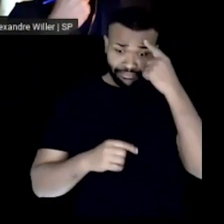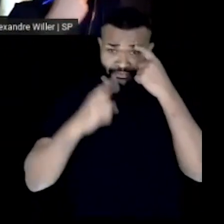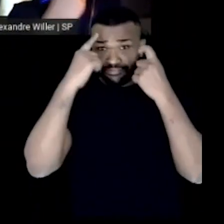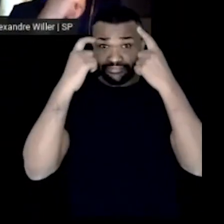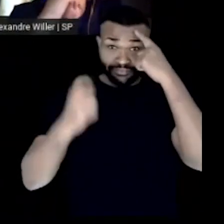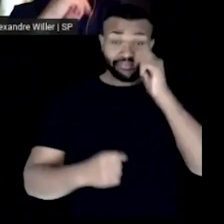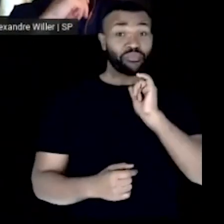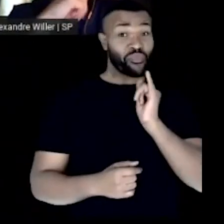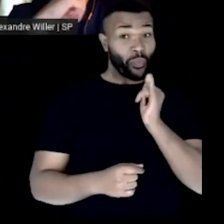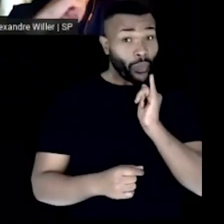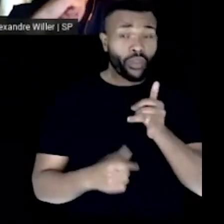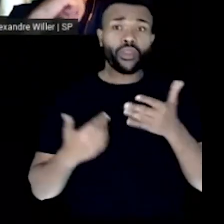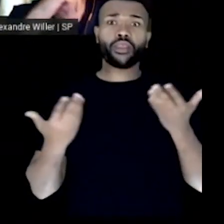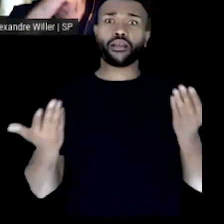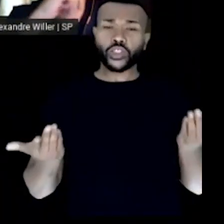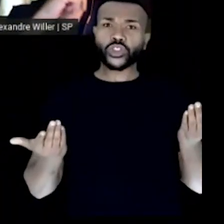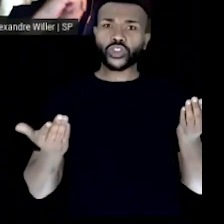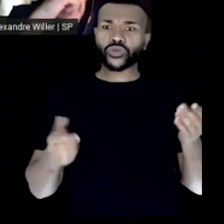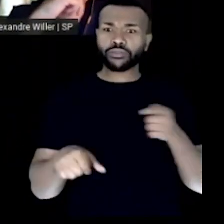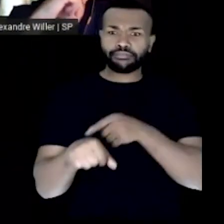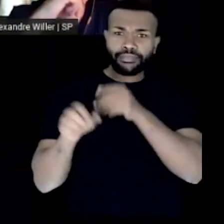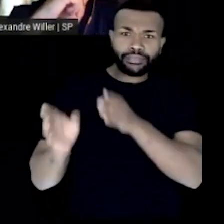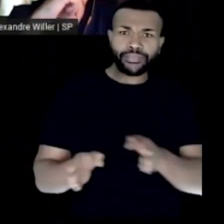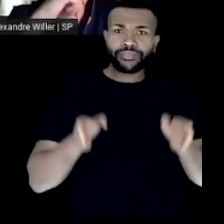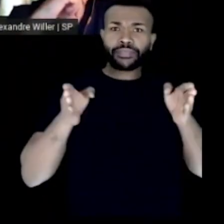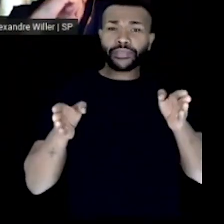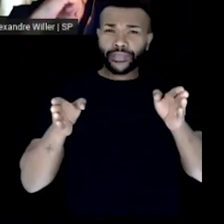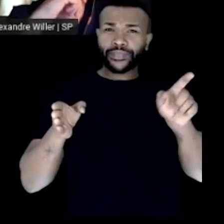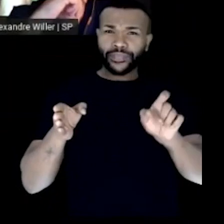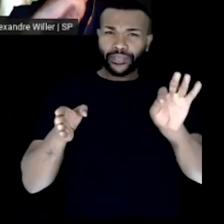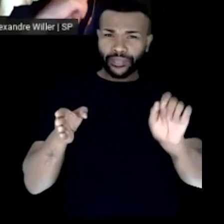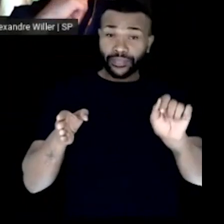de querer escrever, de querer inventar uma narrativa extemporânea